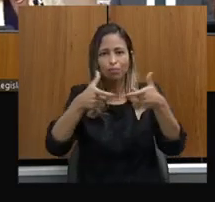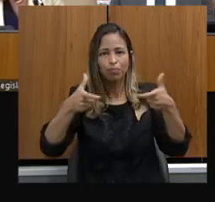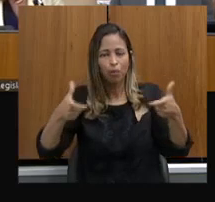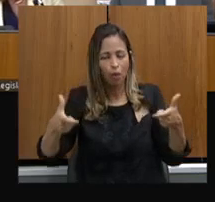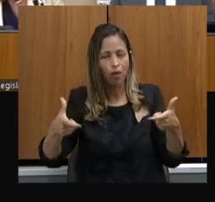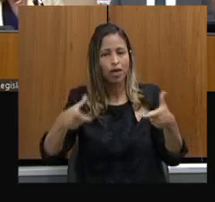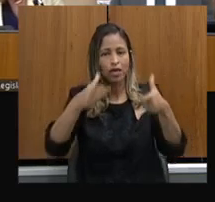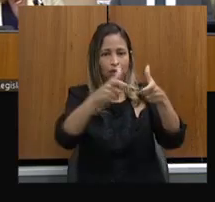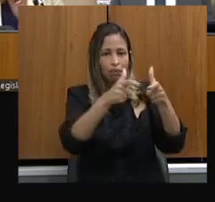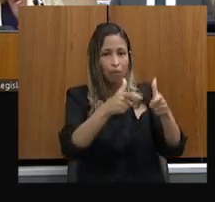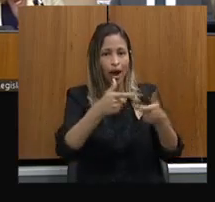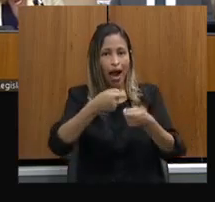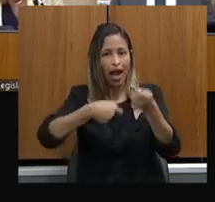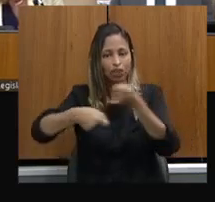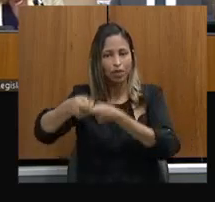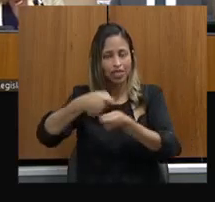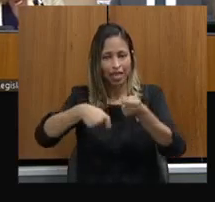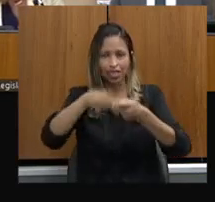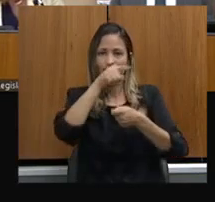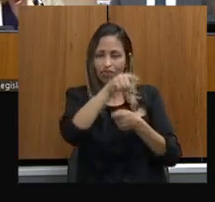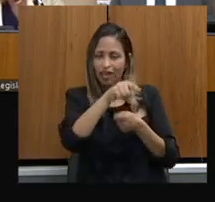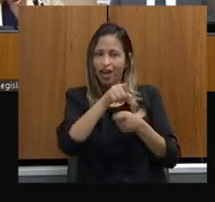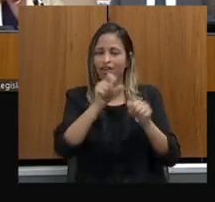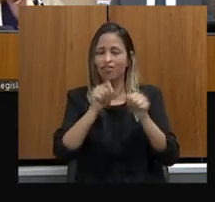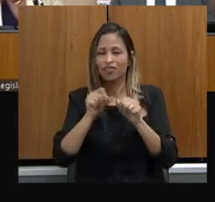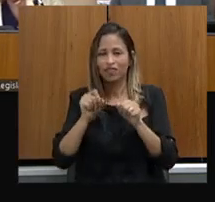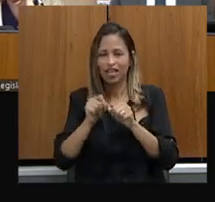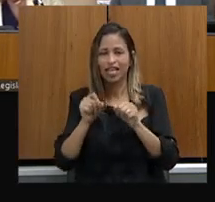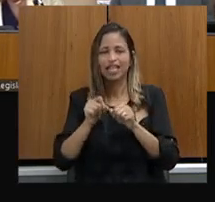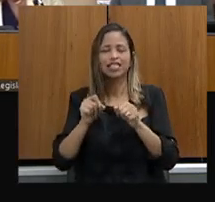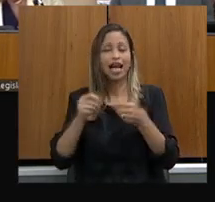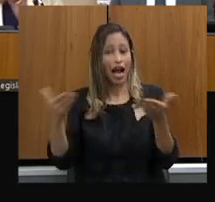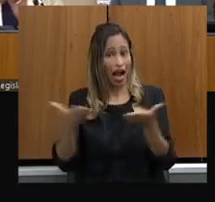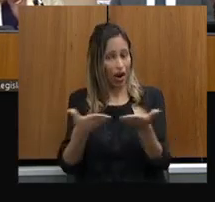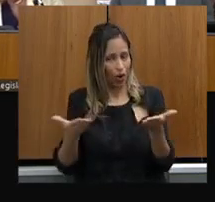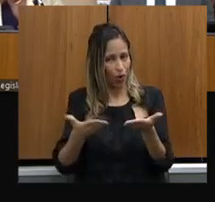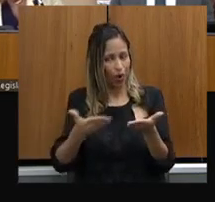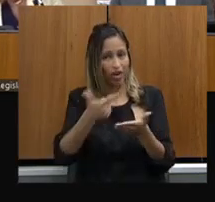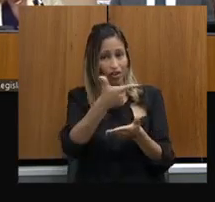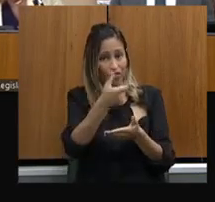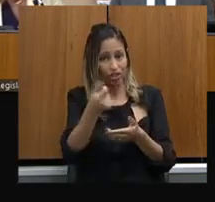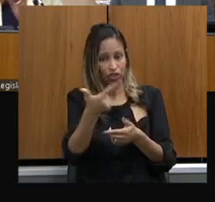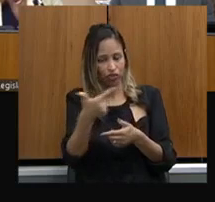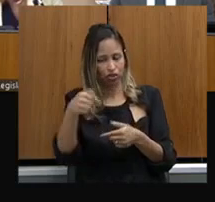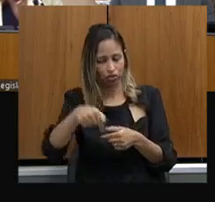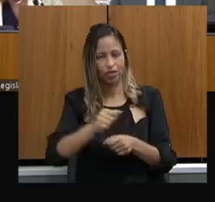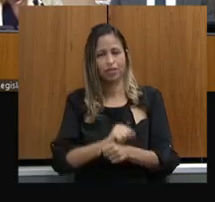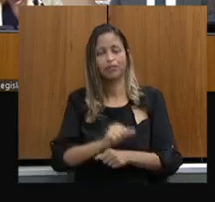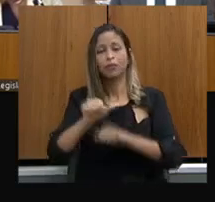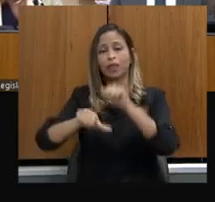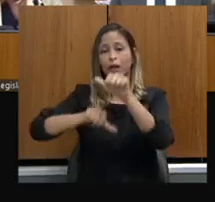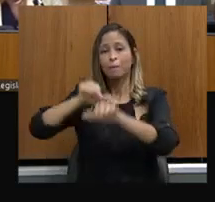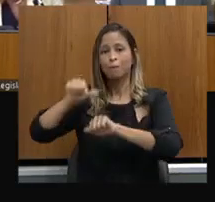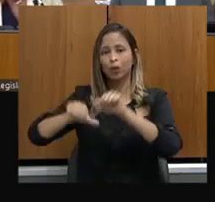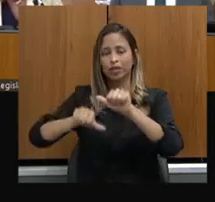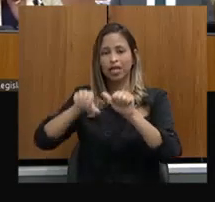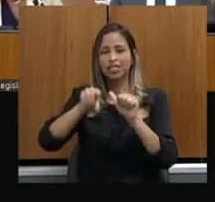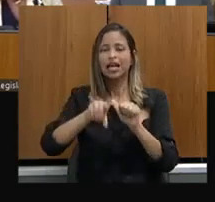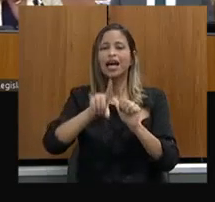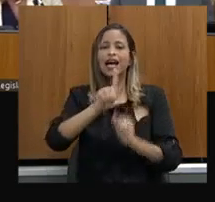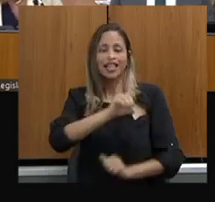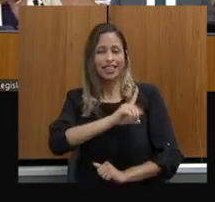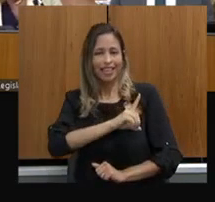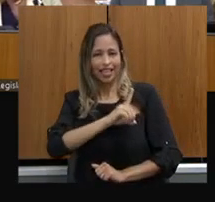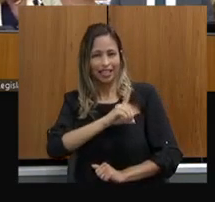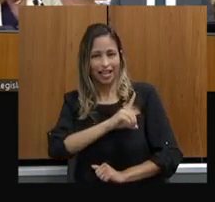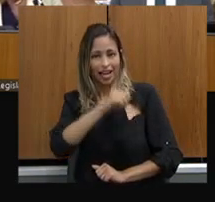ocupação da cidade administrativa então nós fizemos recentemente ainda nesse ano de 2022 a mudança do Detran e